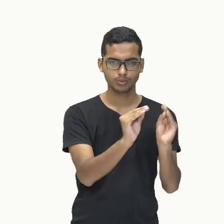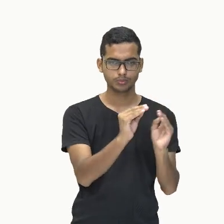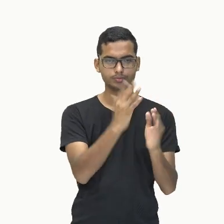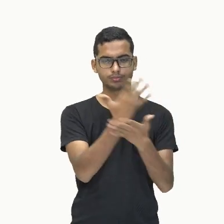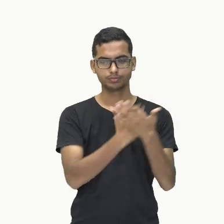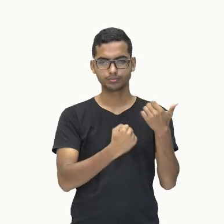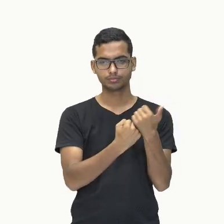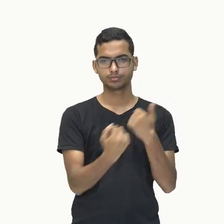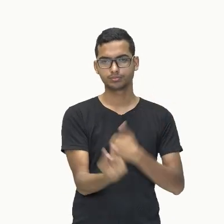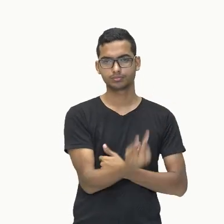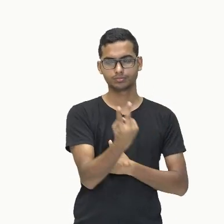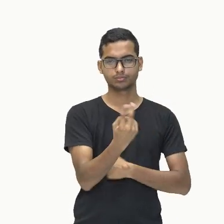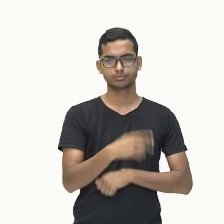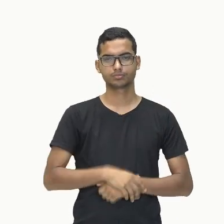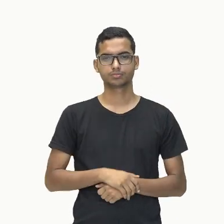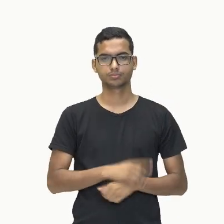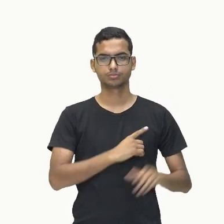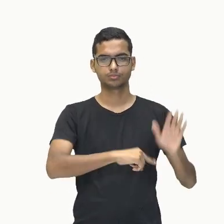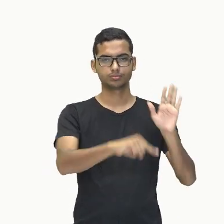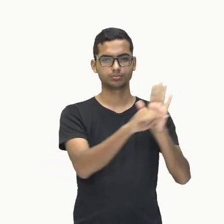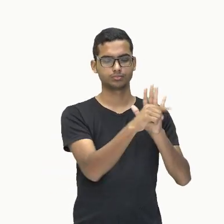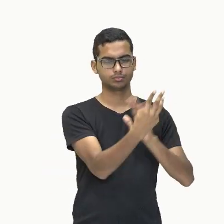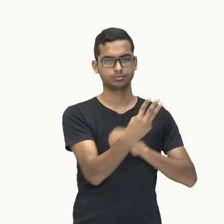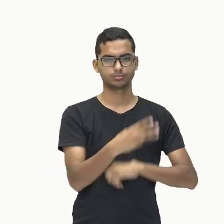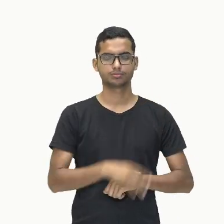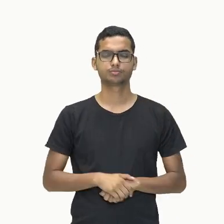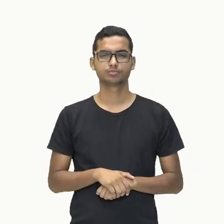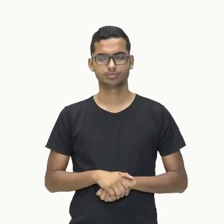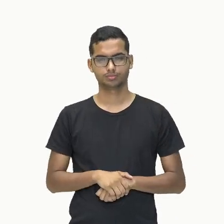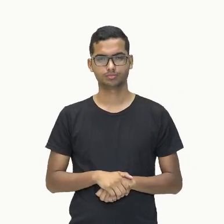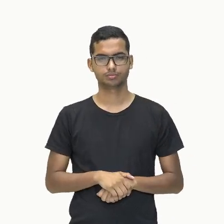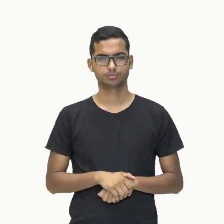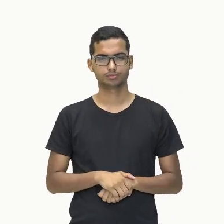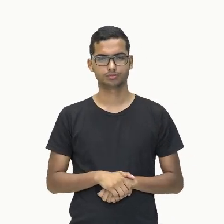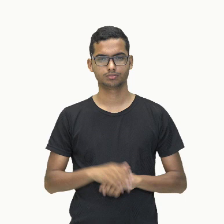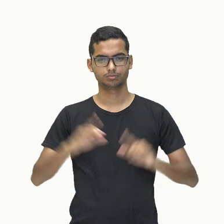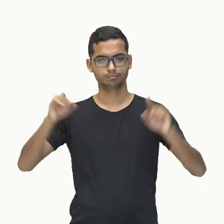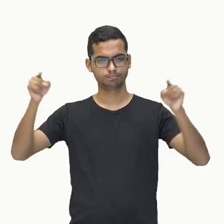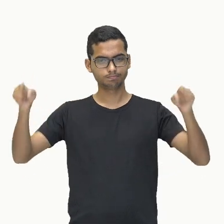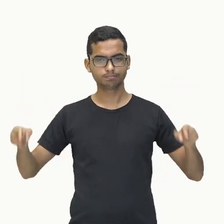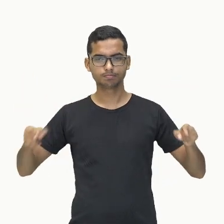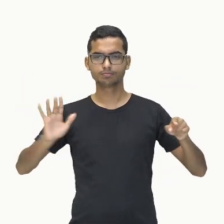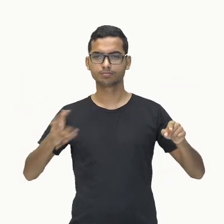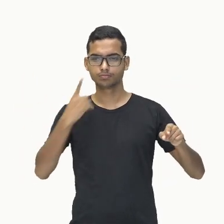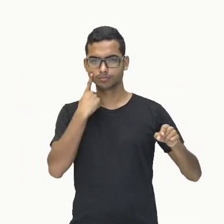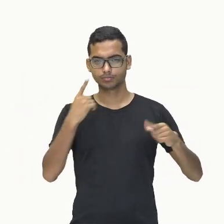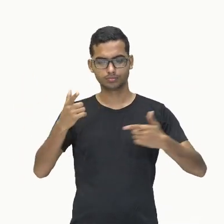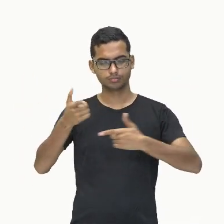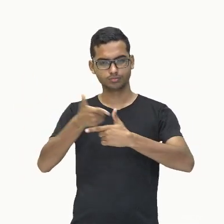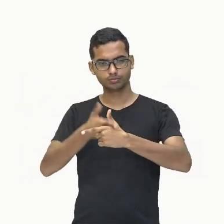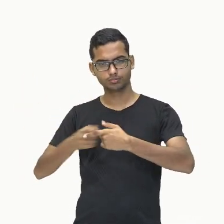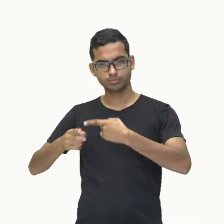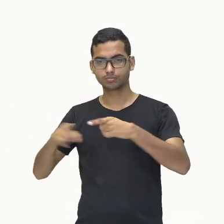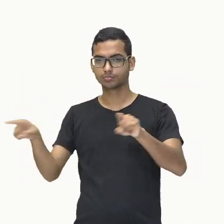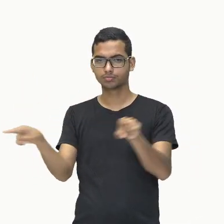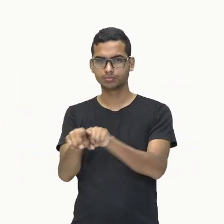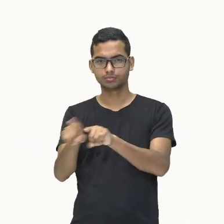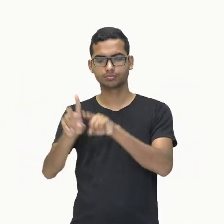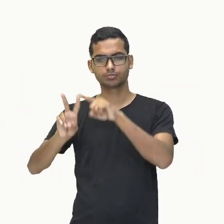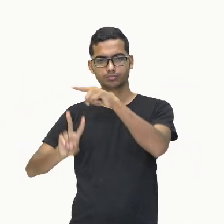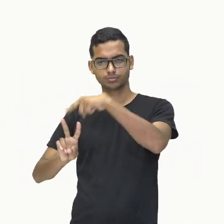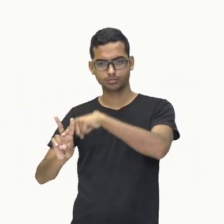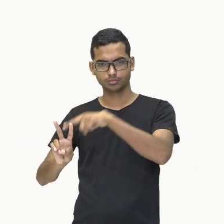substituir aqui no lugar do mais, logo botar menos 3, e aí a gente fecha o módulo. E ainda tem a parte de baixo,